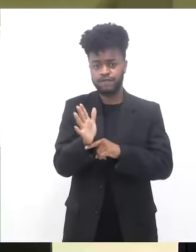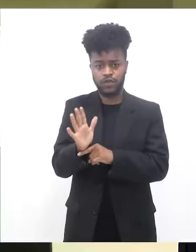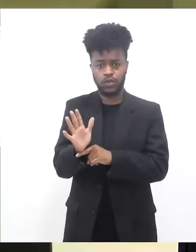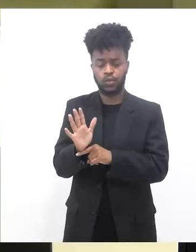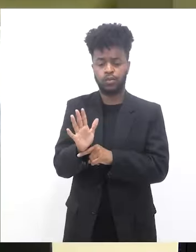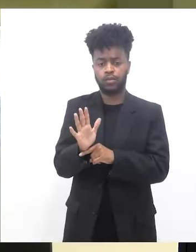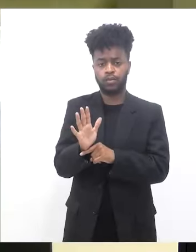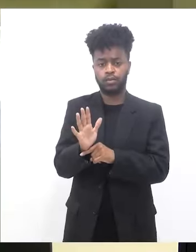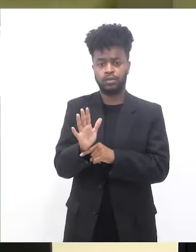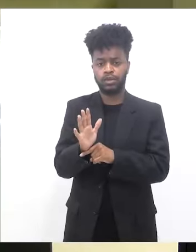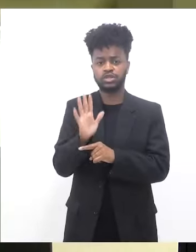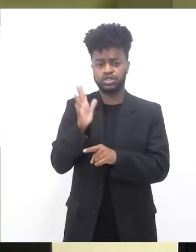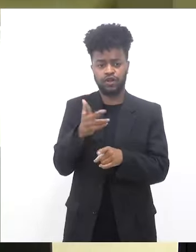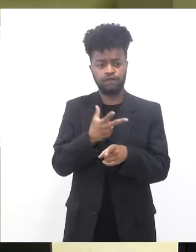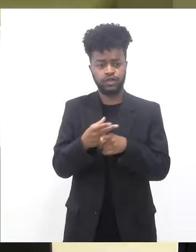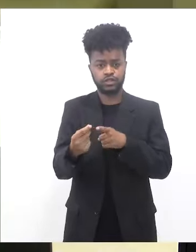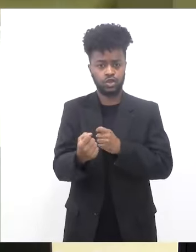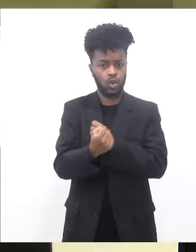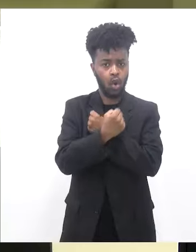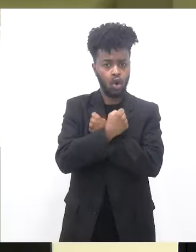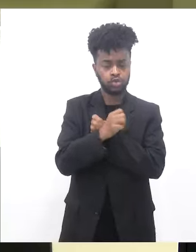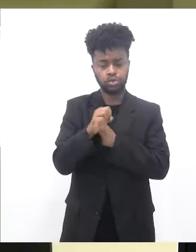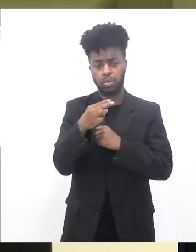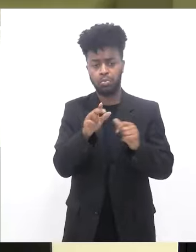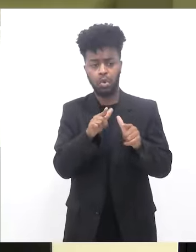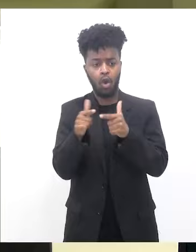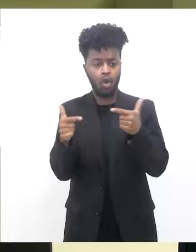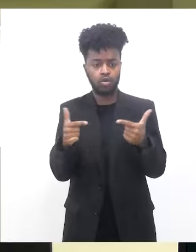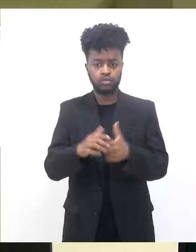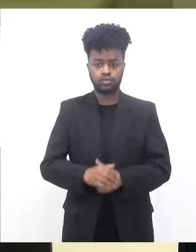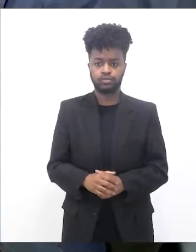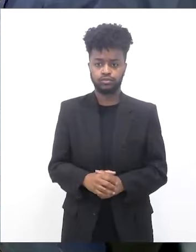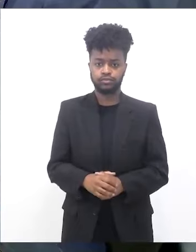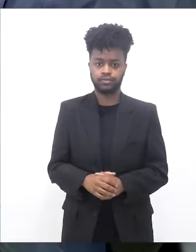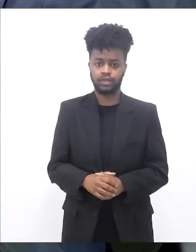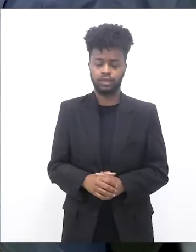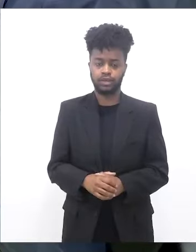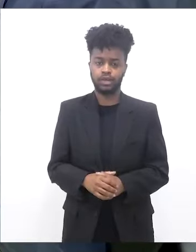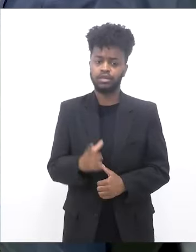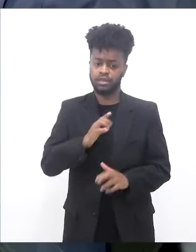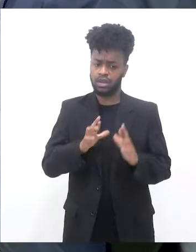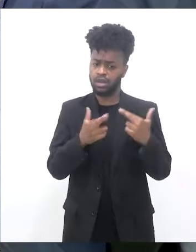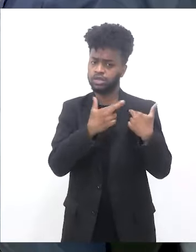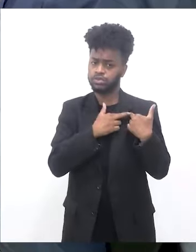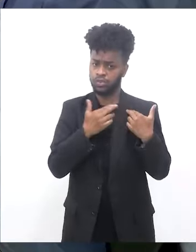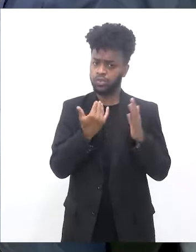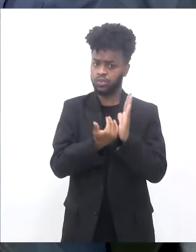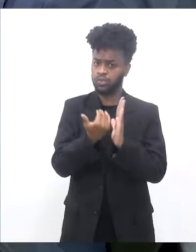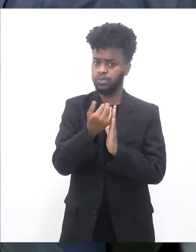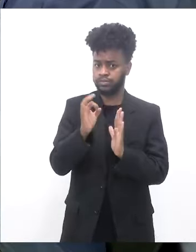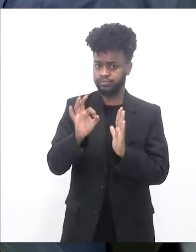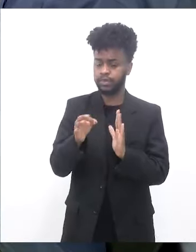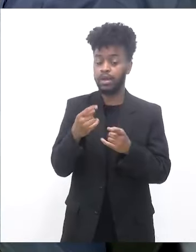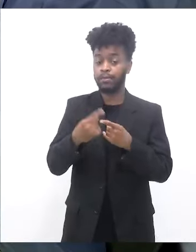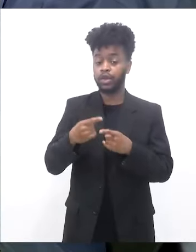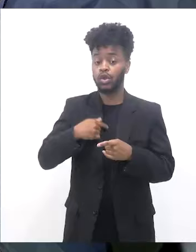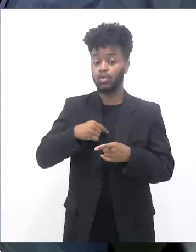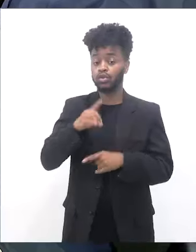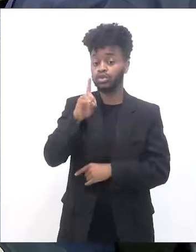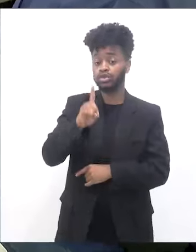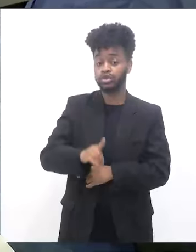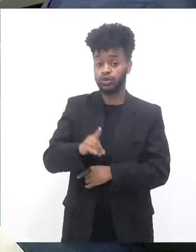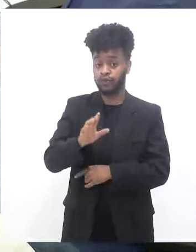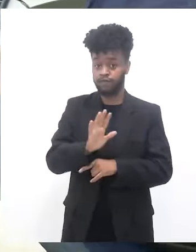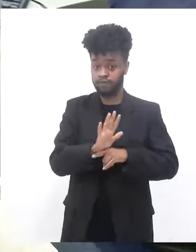um filme que ganhou o Oscar ou coisa parecida? É uma grande responsabilidade, né? Na verdade, eu